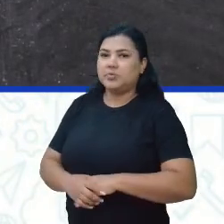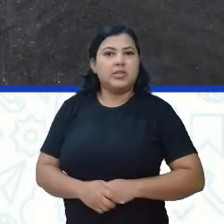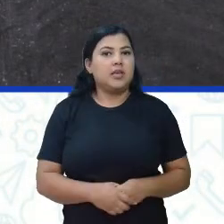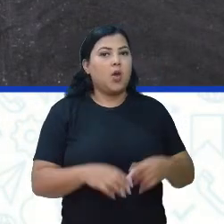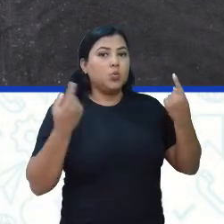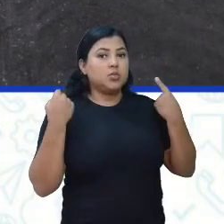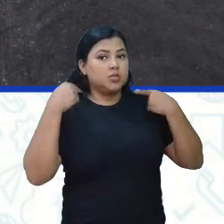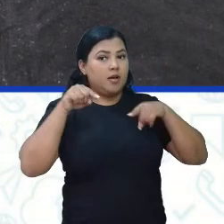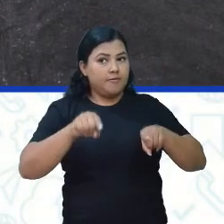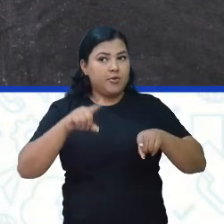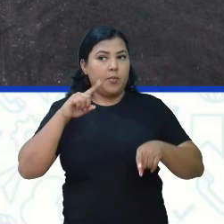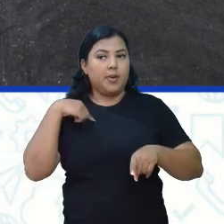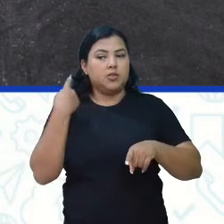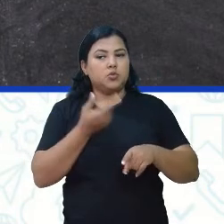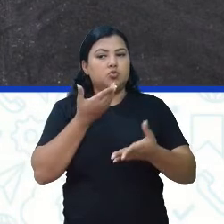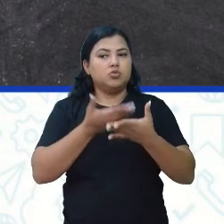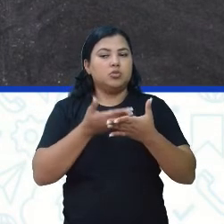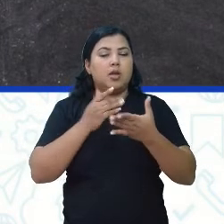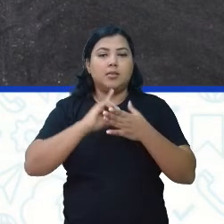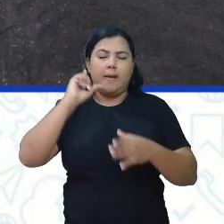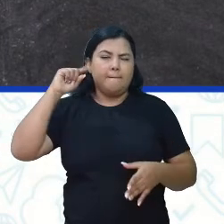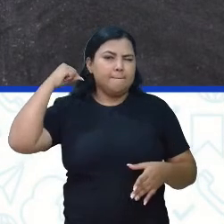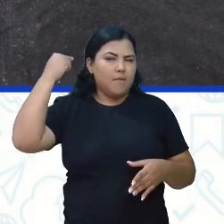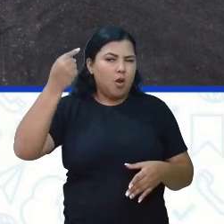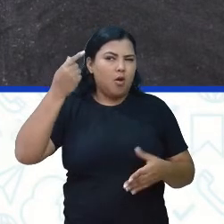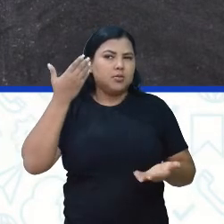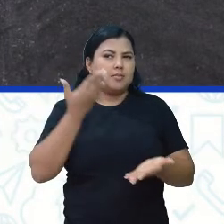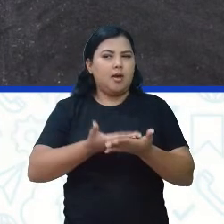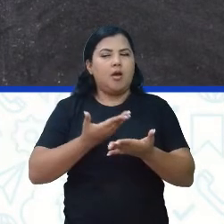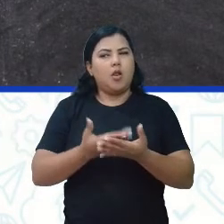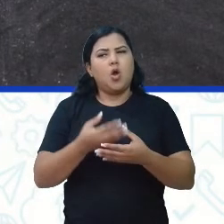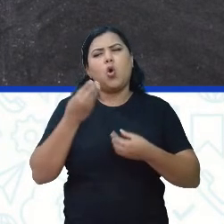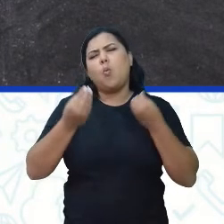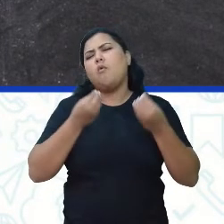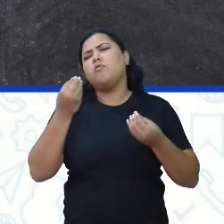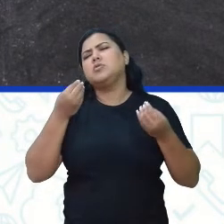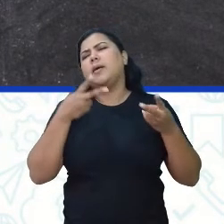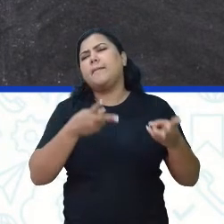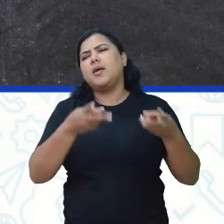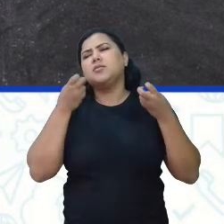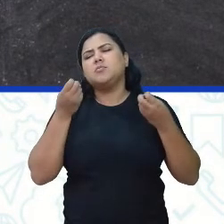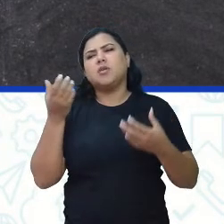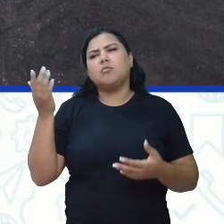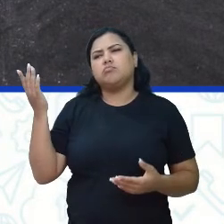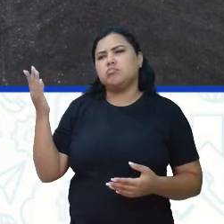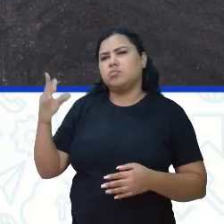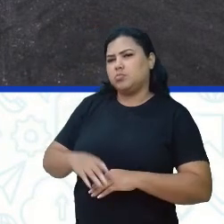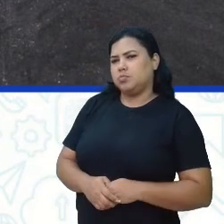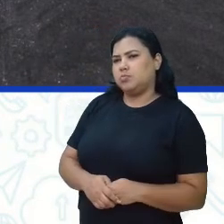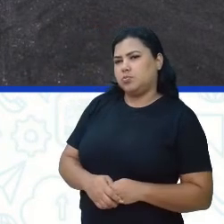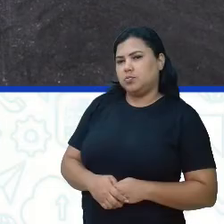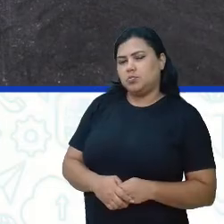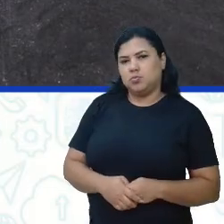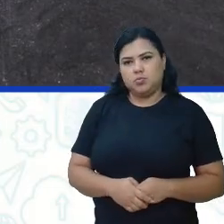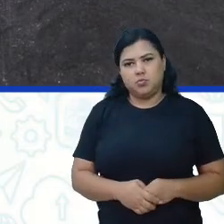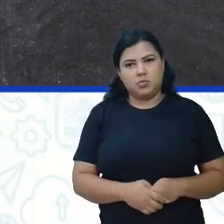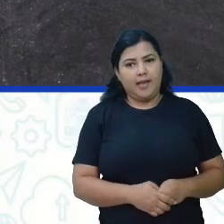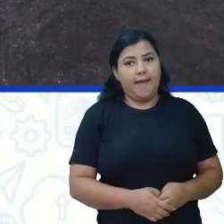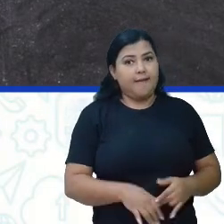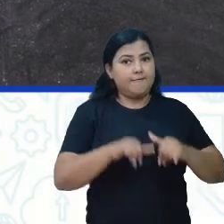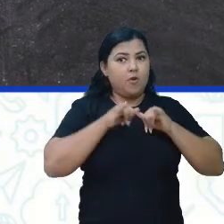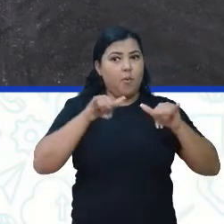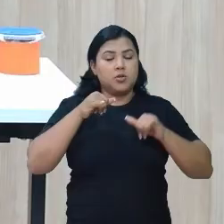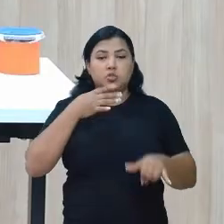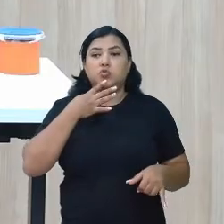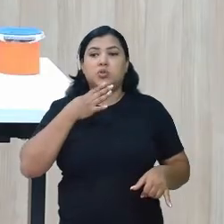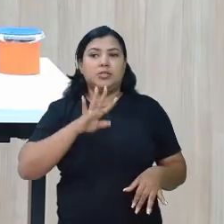vocês, para a gente trazer na próxima aula. Como é que você interpretaria essa situação? Ou seja, aquela informação desconhecida ali, eu não